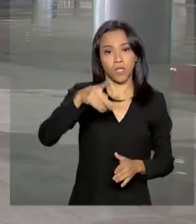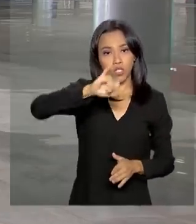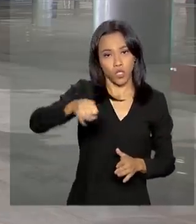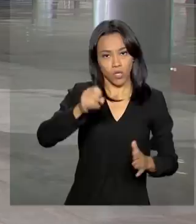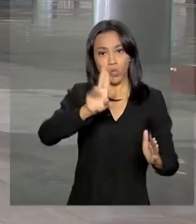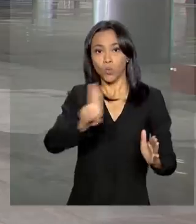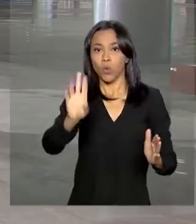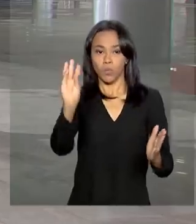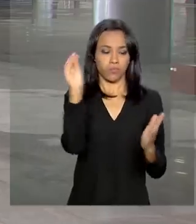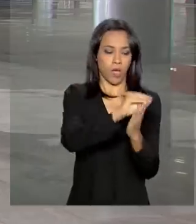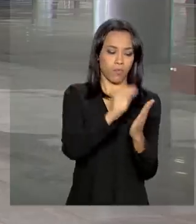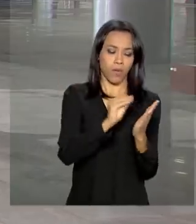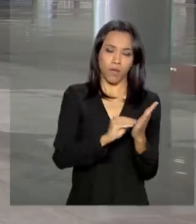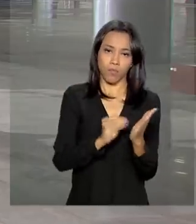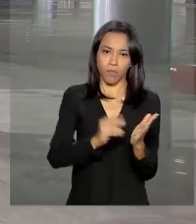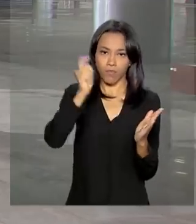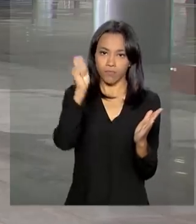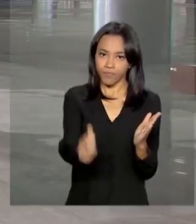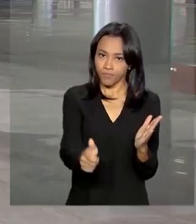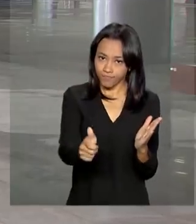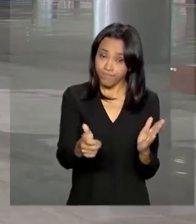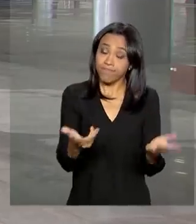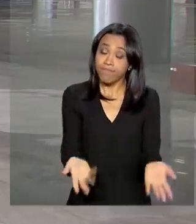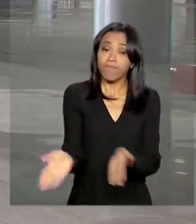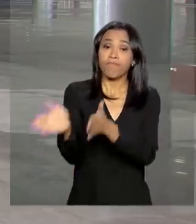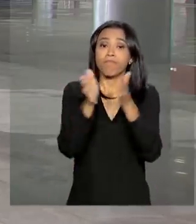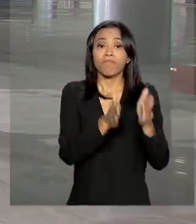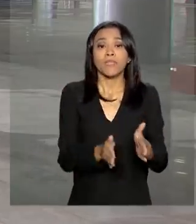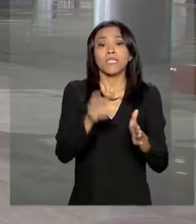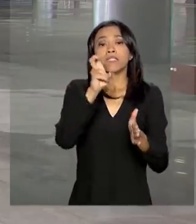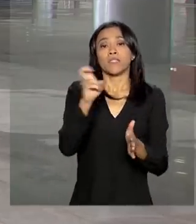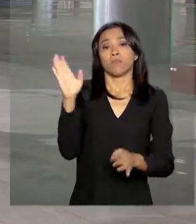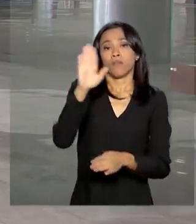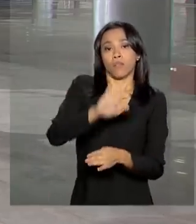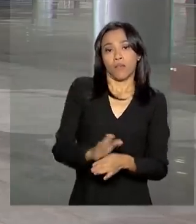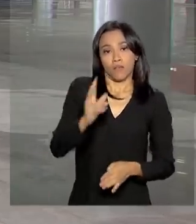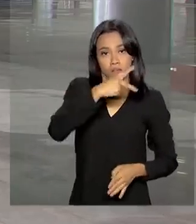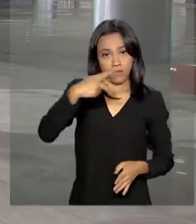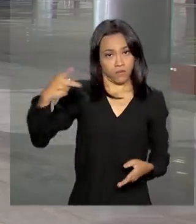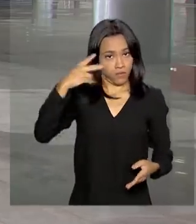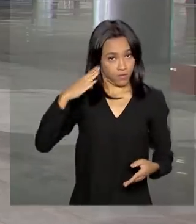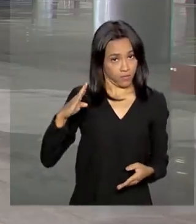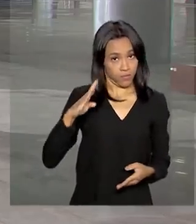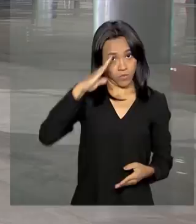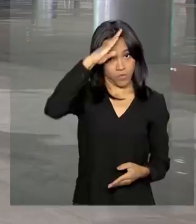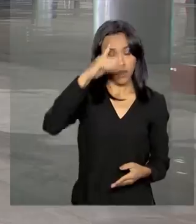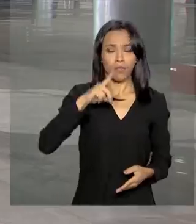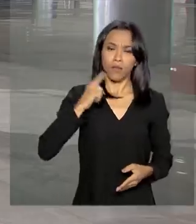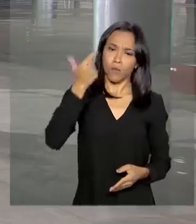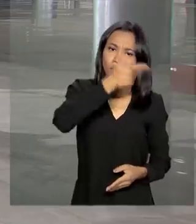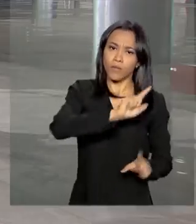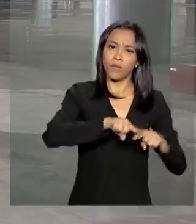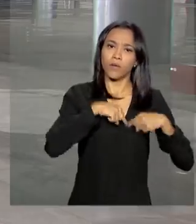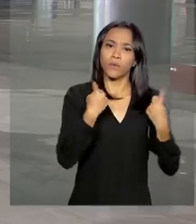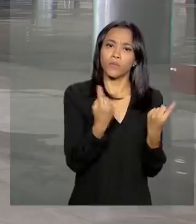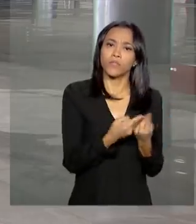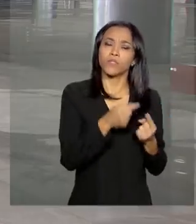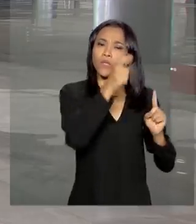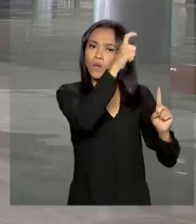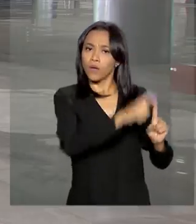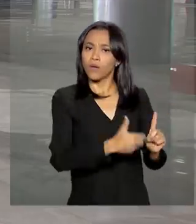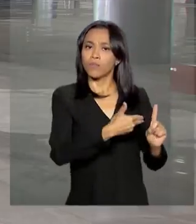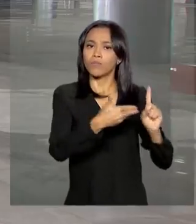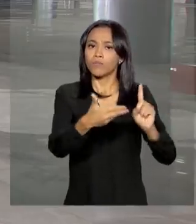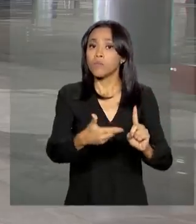cadastro automaticamente. Às 17h, o presidente Jair Bolsonaro se reúne com Mauro Biancamano